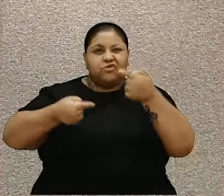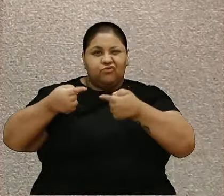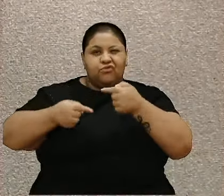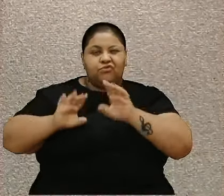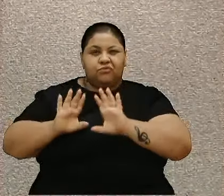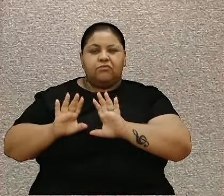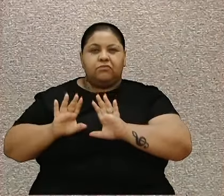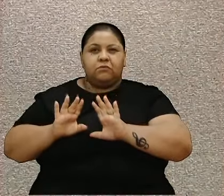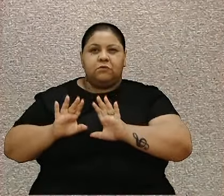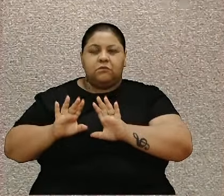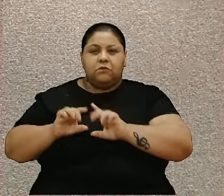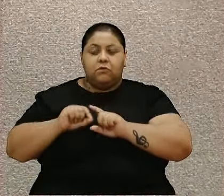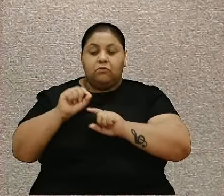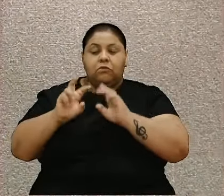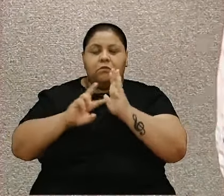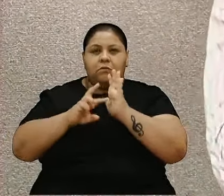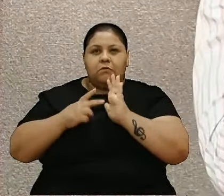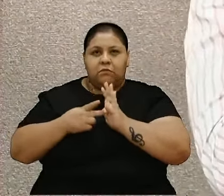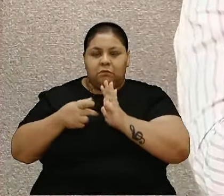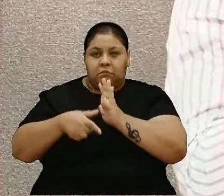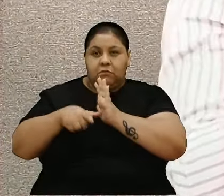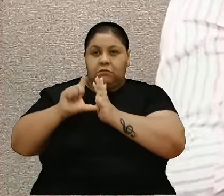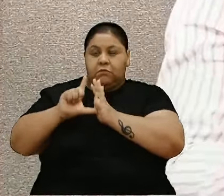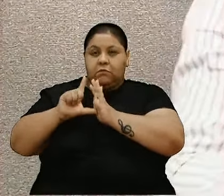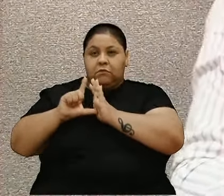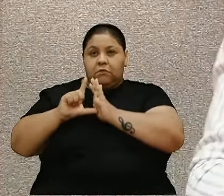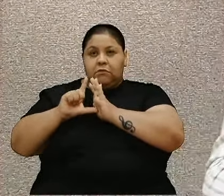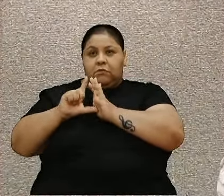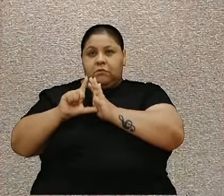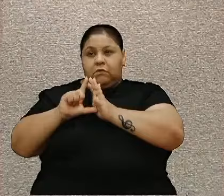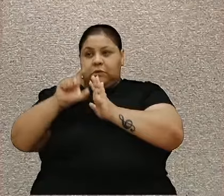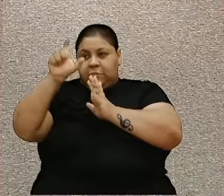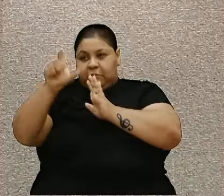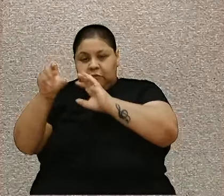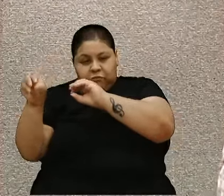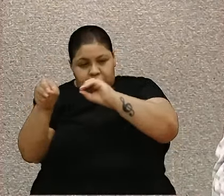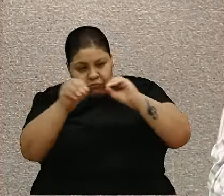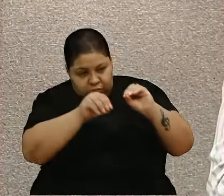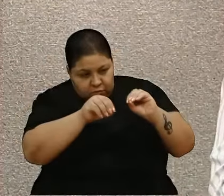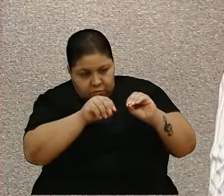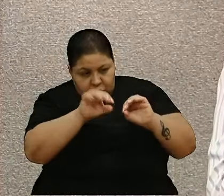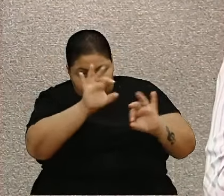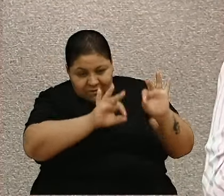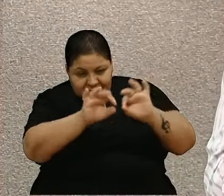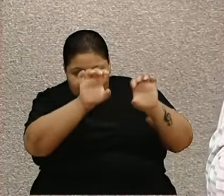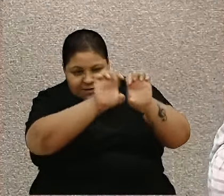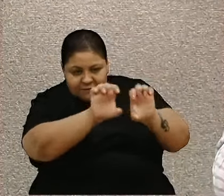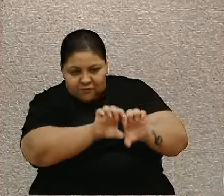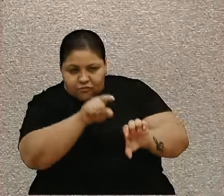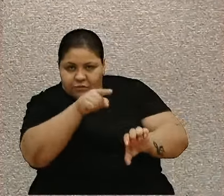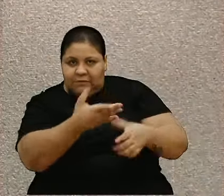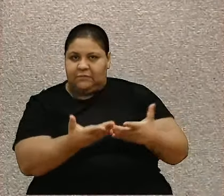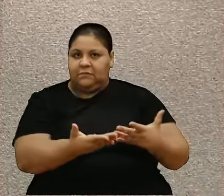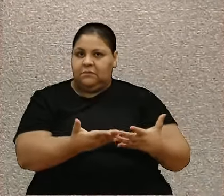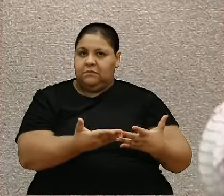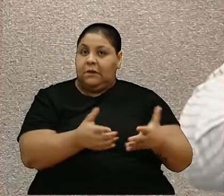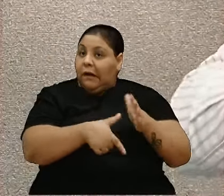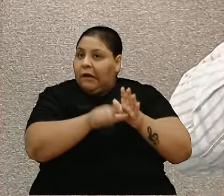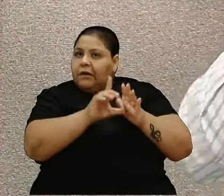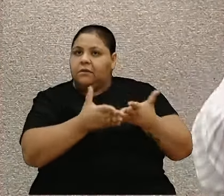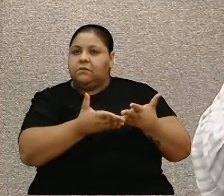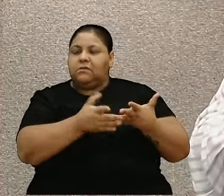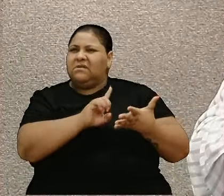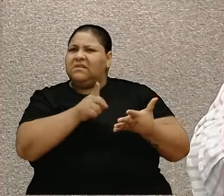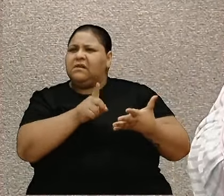a respeito disso, é antes de colocar um morador lá, levar a infraestrutura. E não